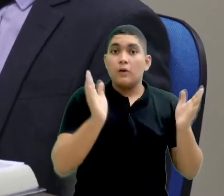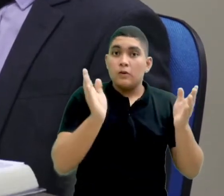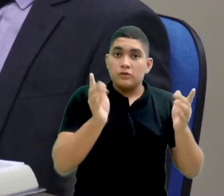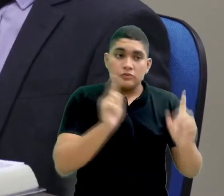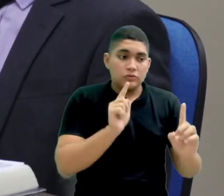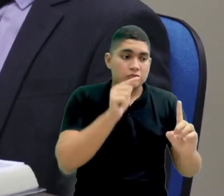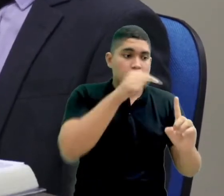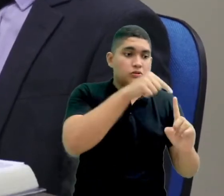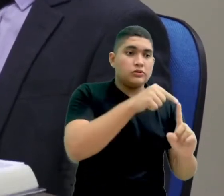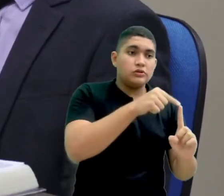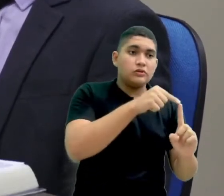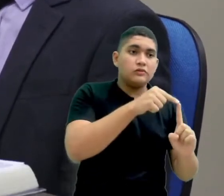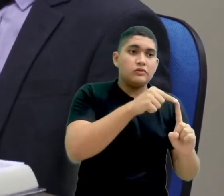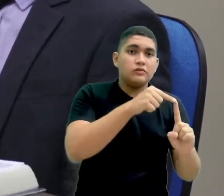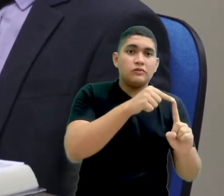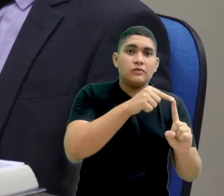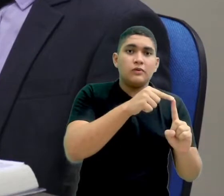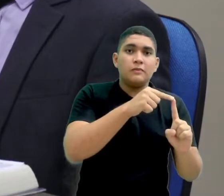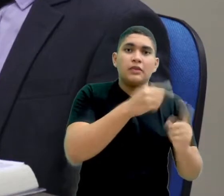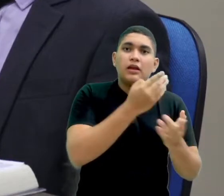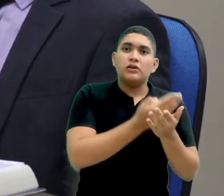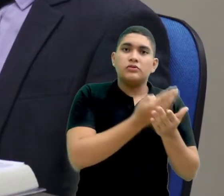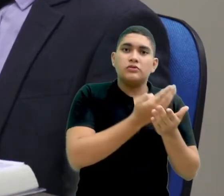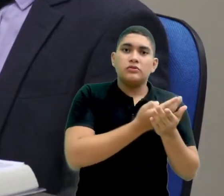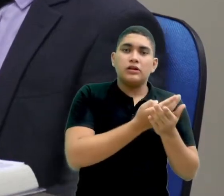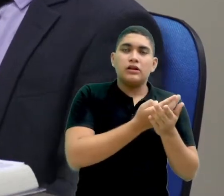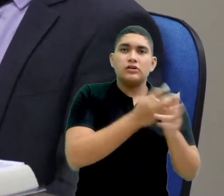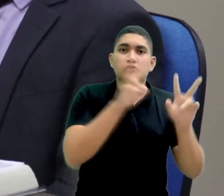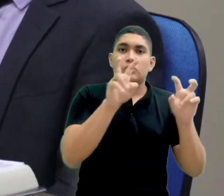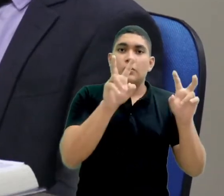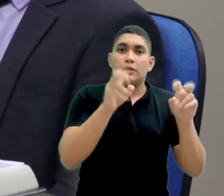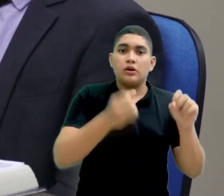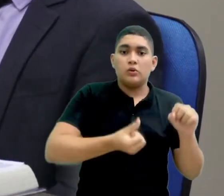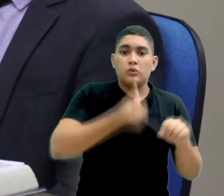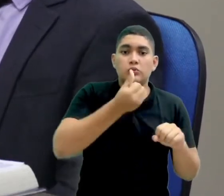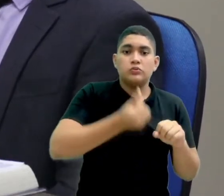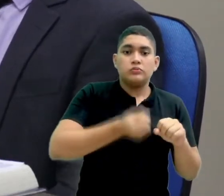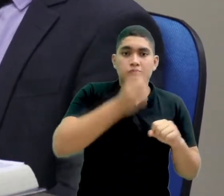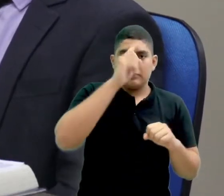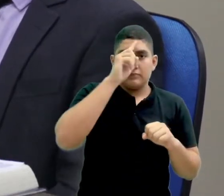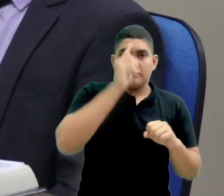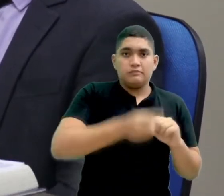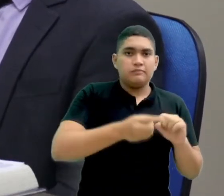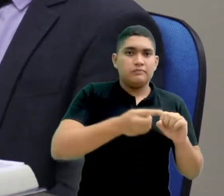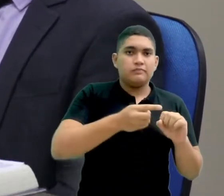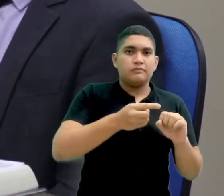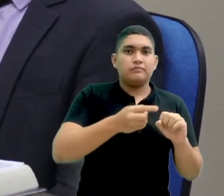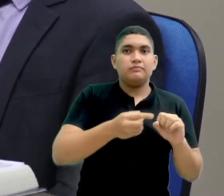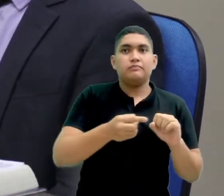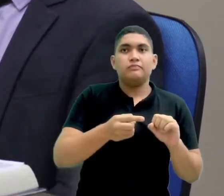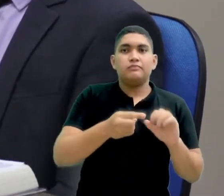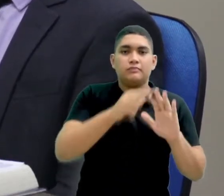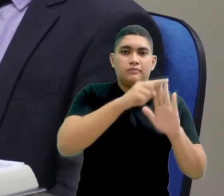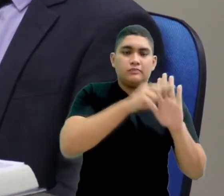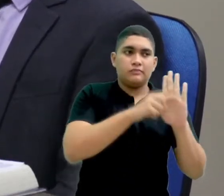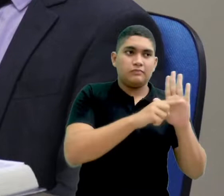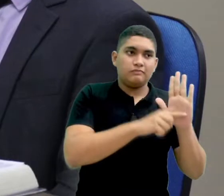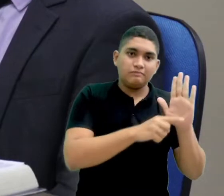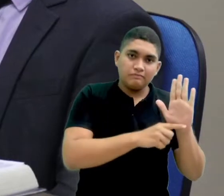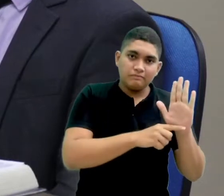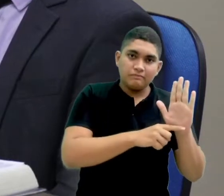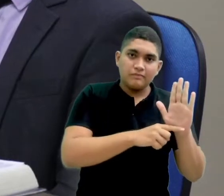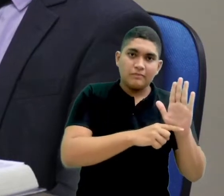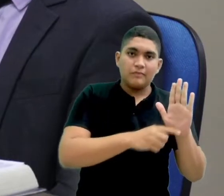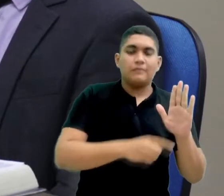lição, nós vamos estudar a respeito do 6º mandamento, que é exatamente como começa a nossa leitura bíblica em classe,